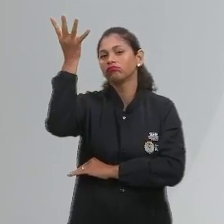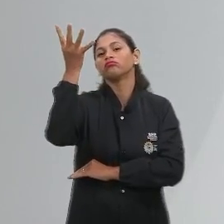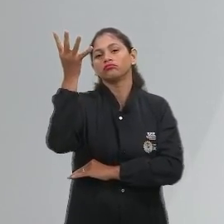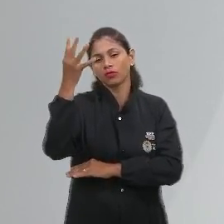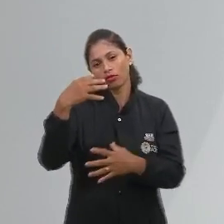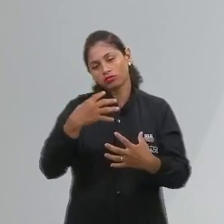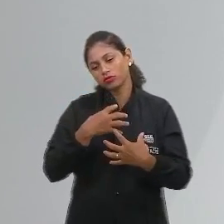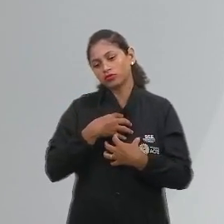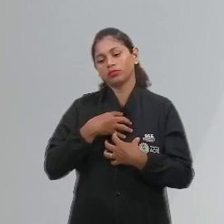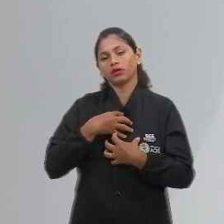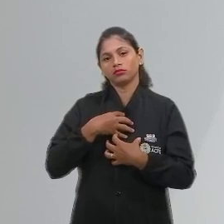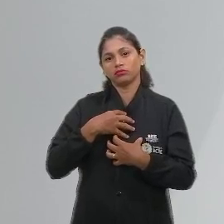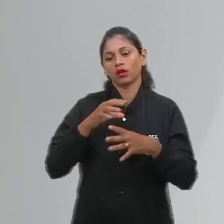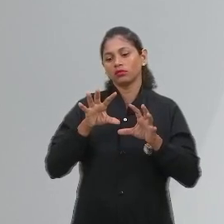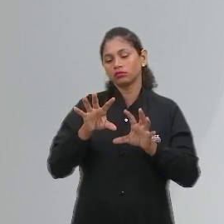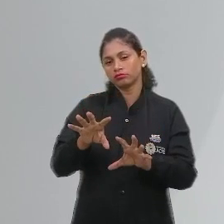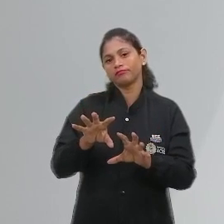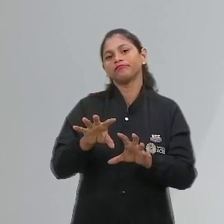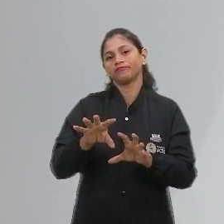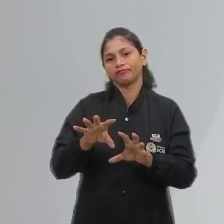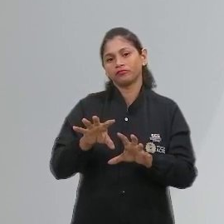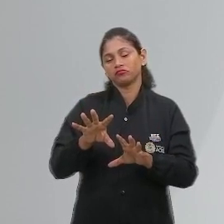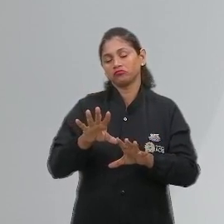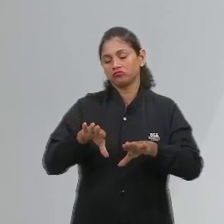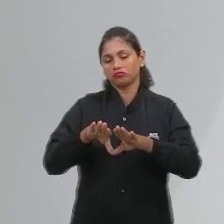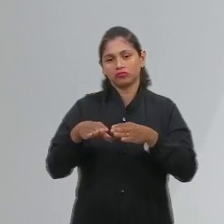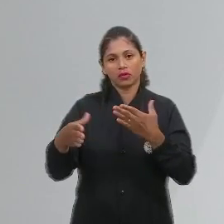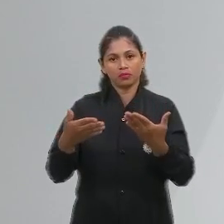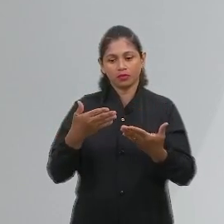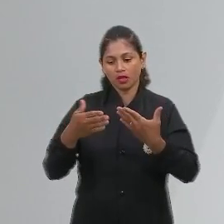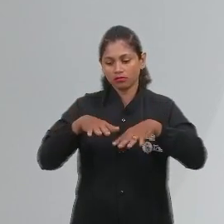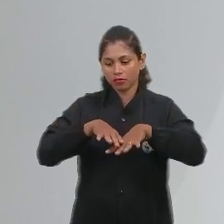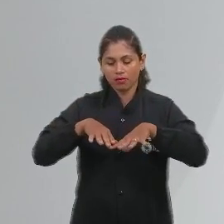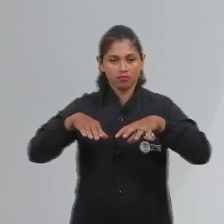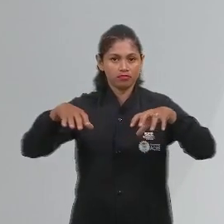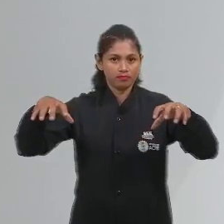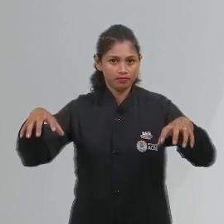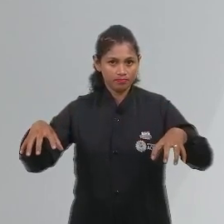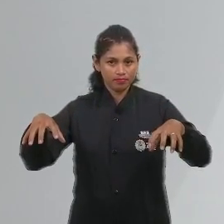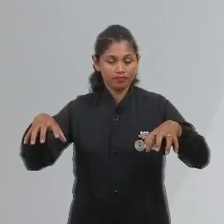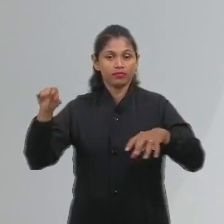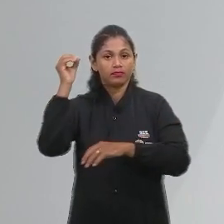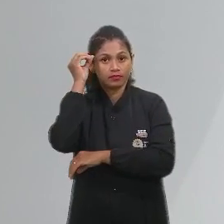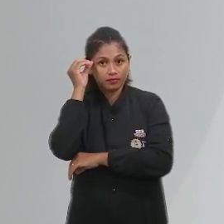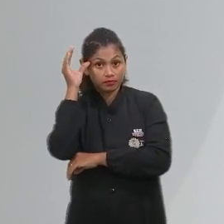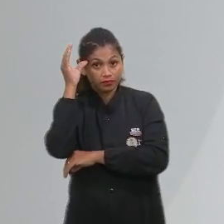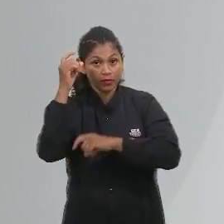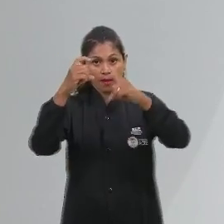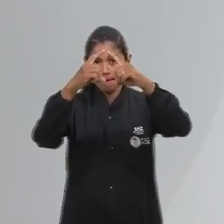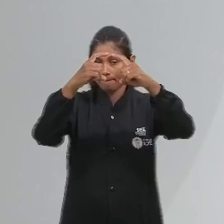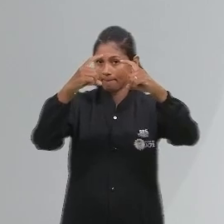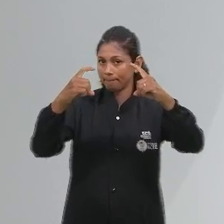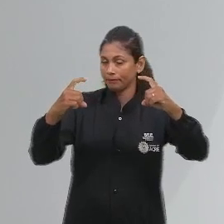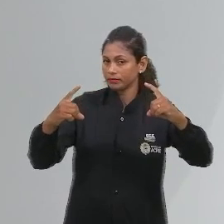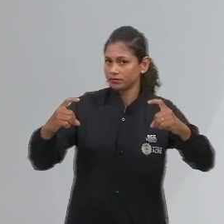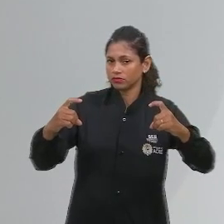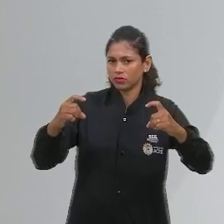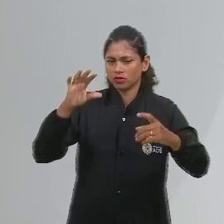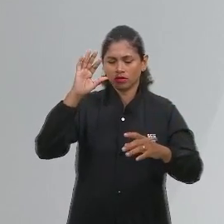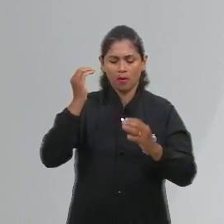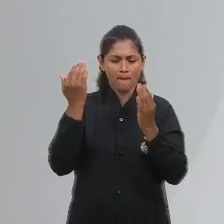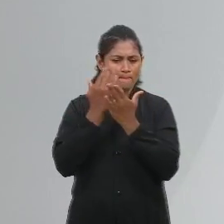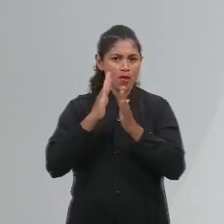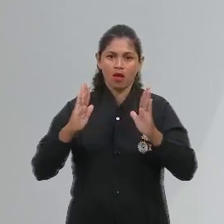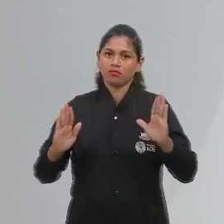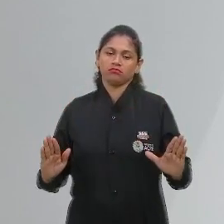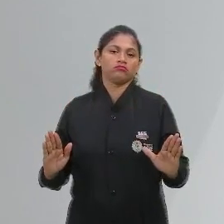ocorrem independente da área de conhecimento, né? Então, o conhecimento científico, ele não é definitivo, ele